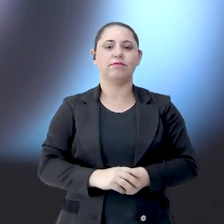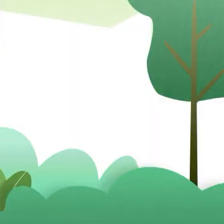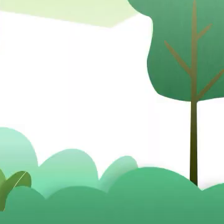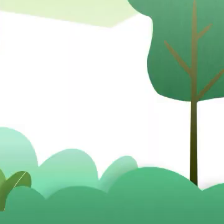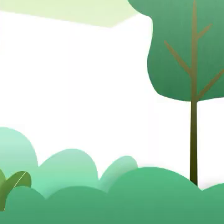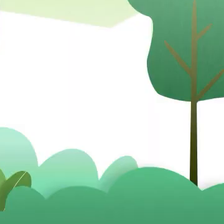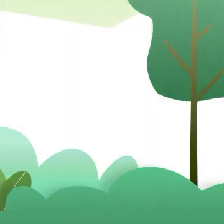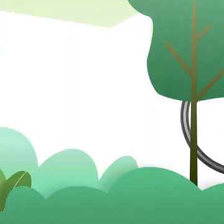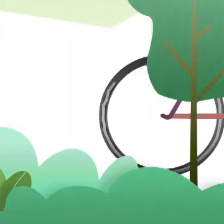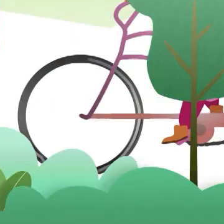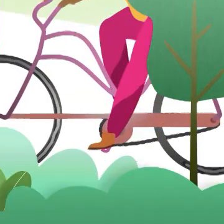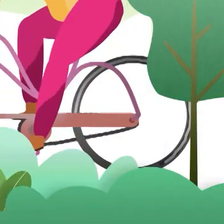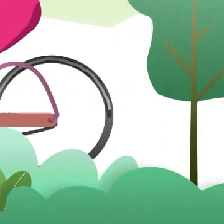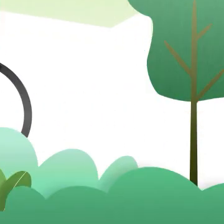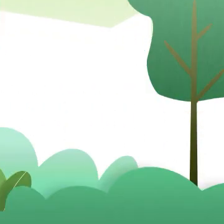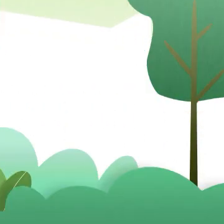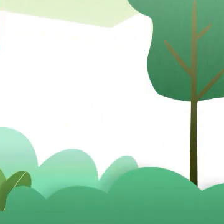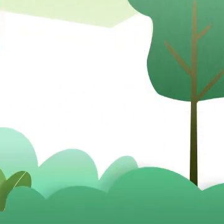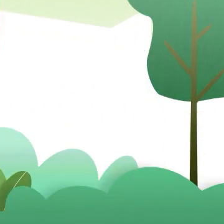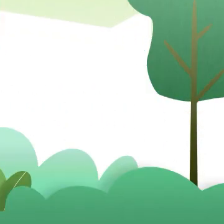prefeito?